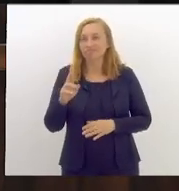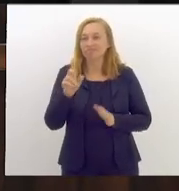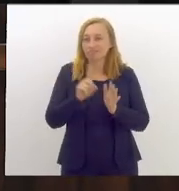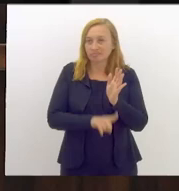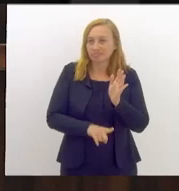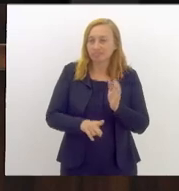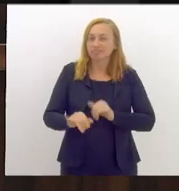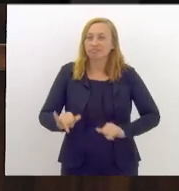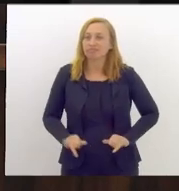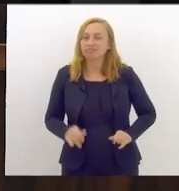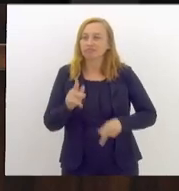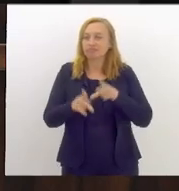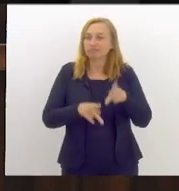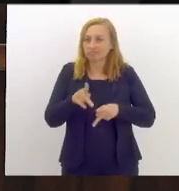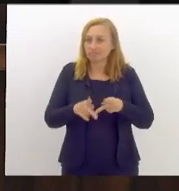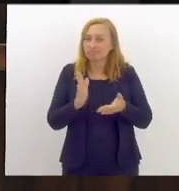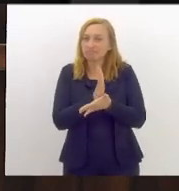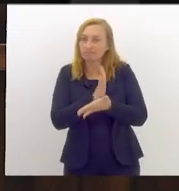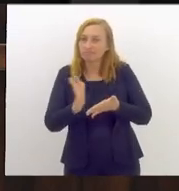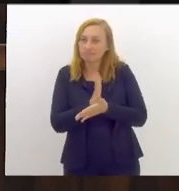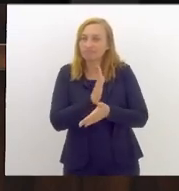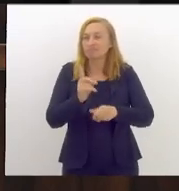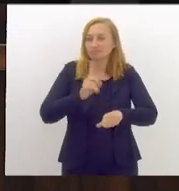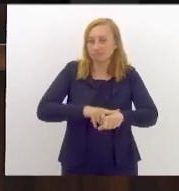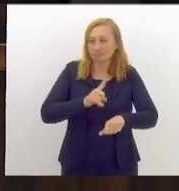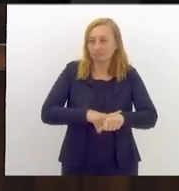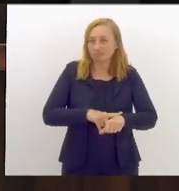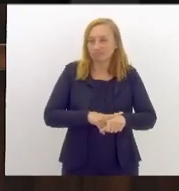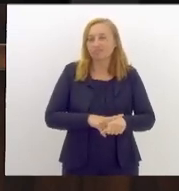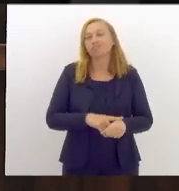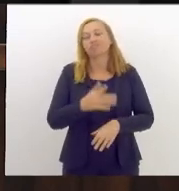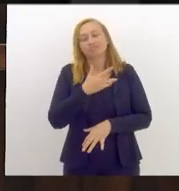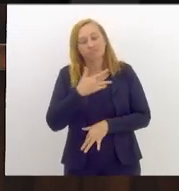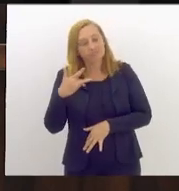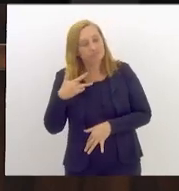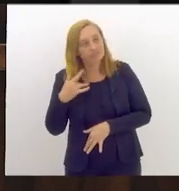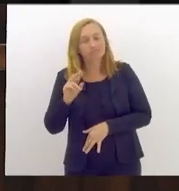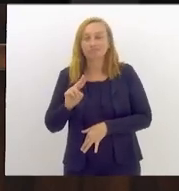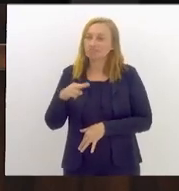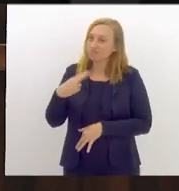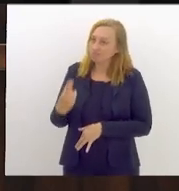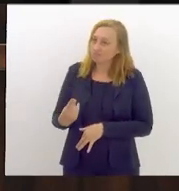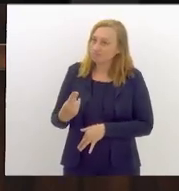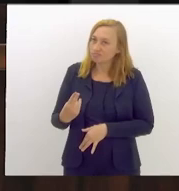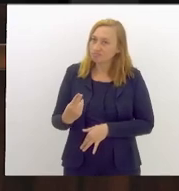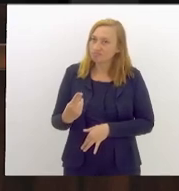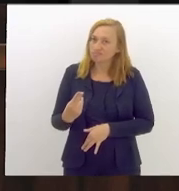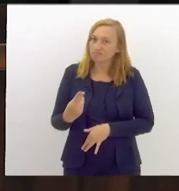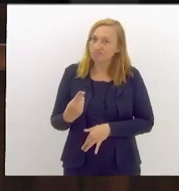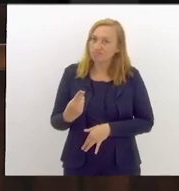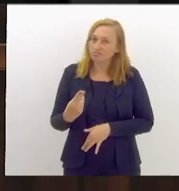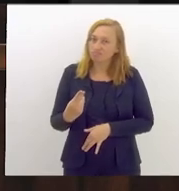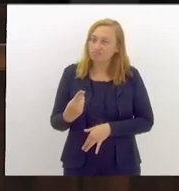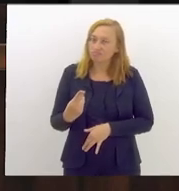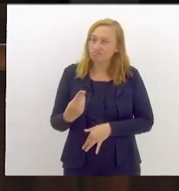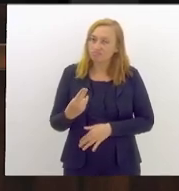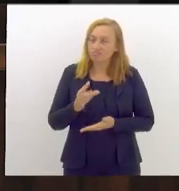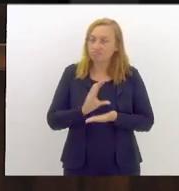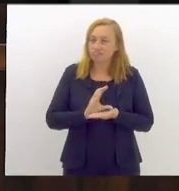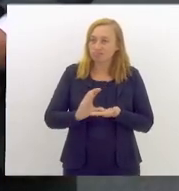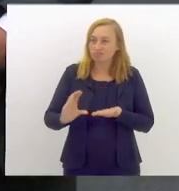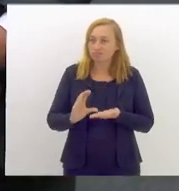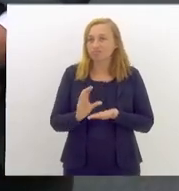o sofrimento daquele povo por algumas vezes quer seja havia saúde quer seja havia repasse do